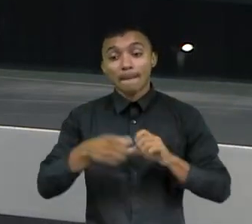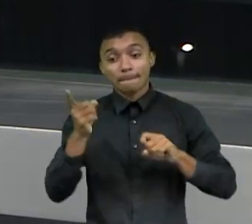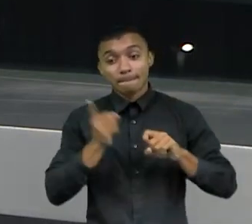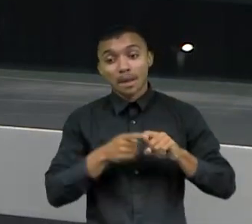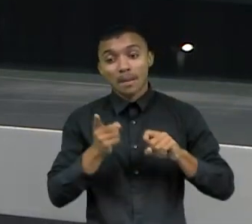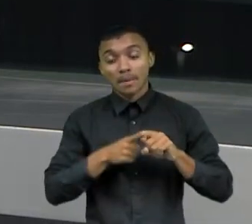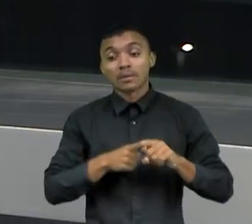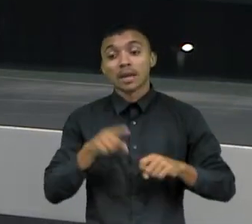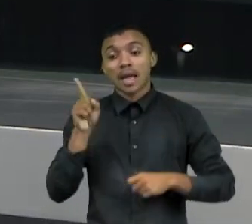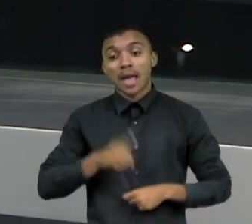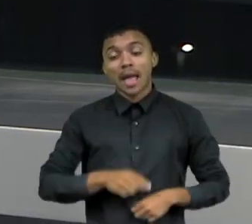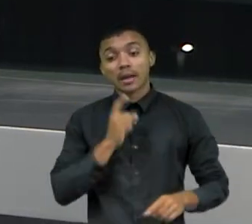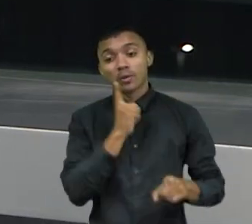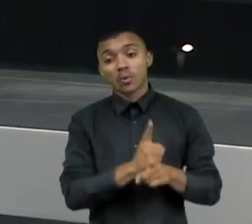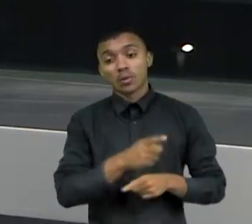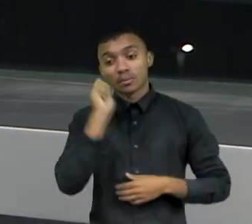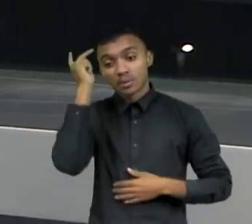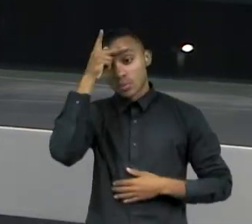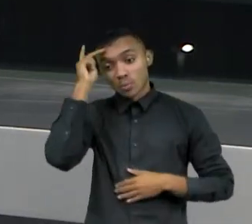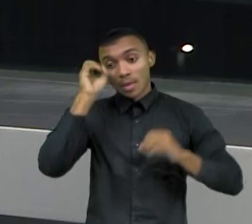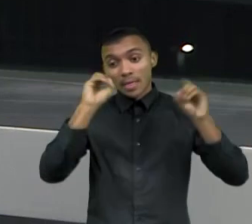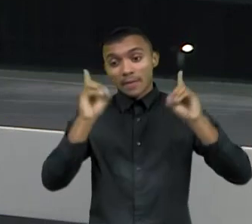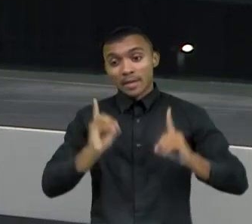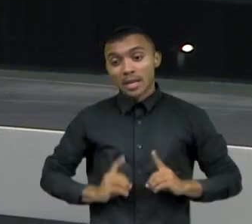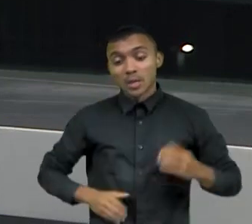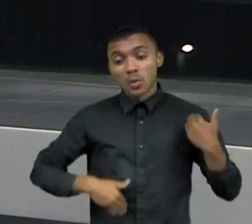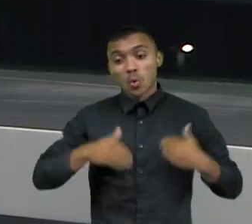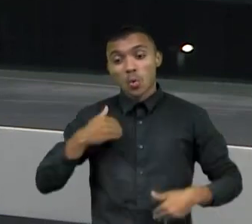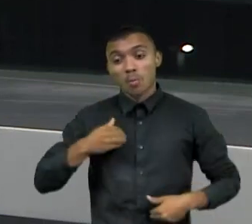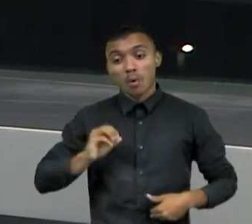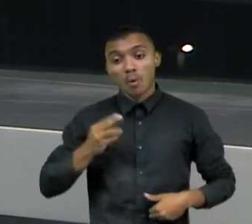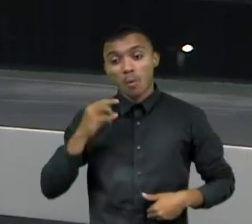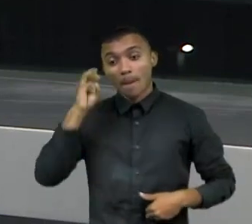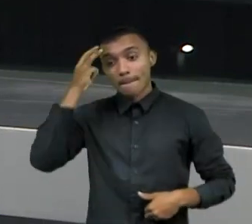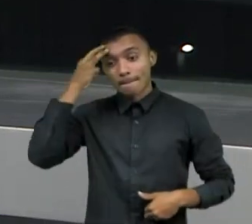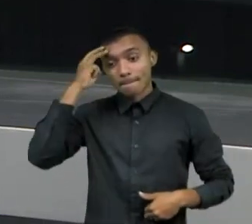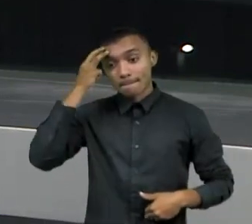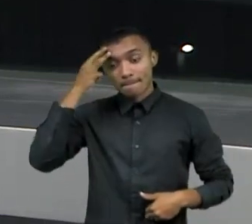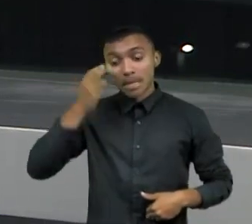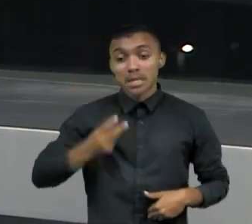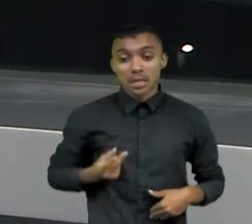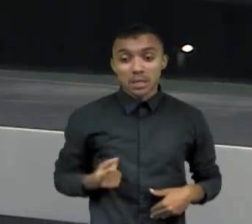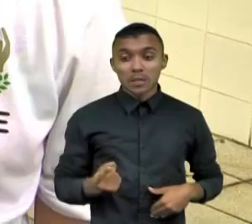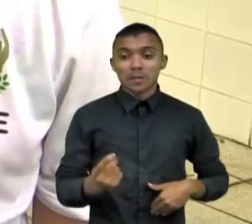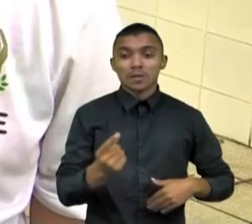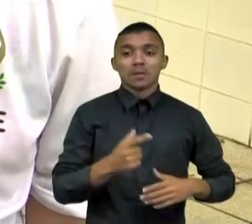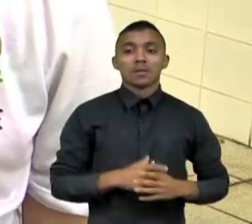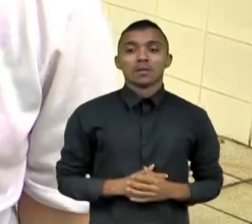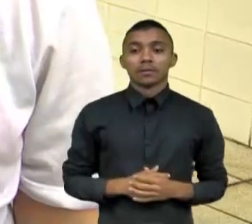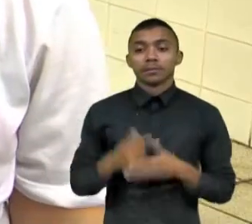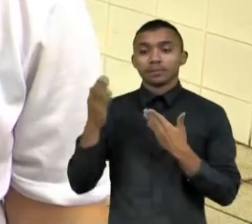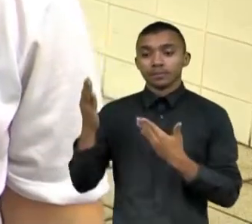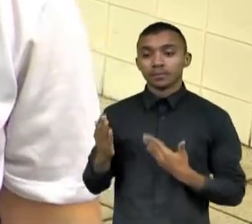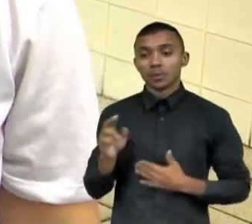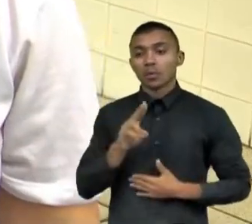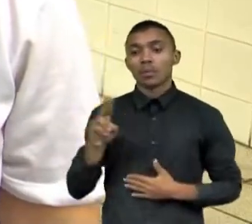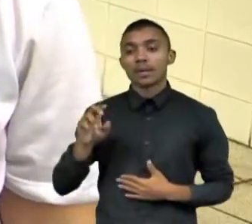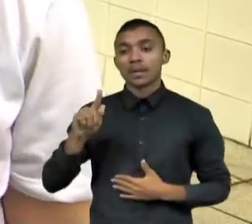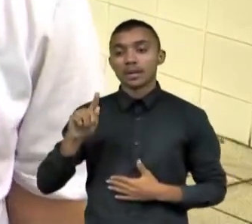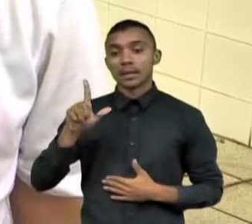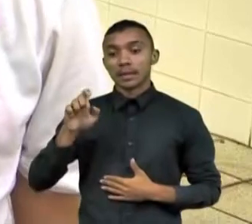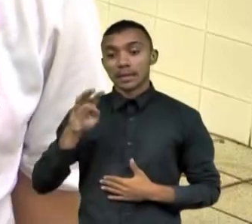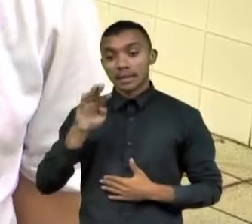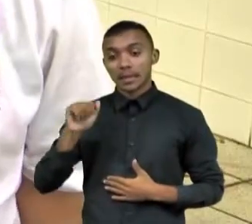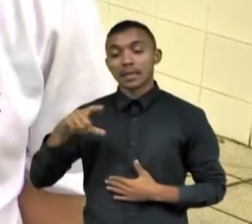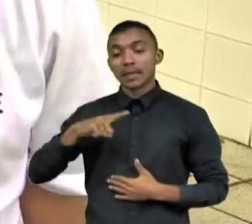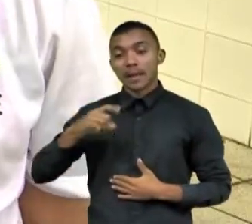atesta deficiências físicas, mentais ou intelectuais de caráter irreversível. Dona Aiglê tem uma filha de